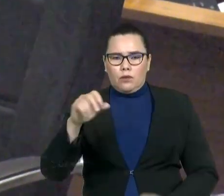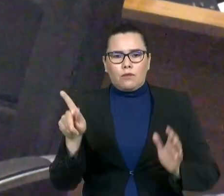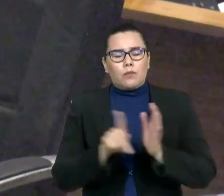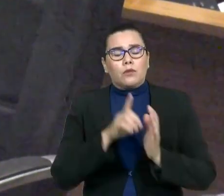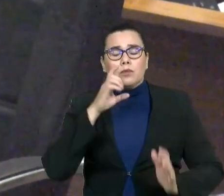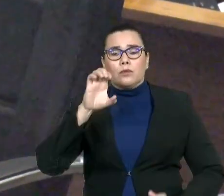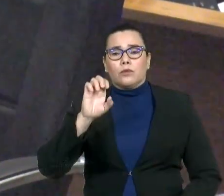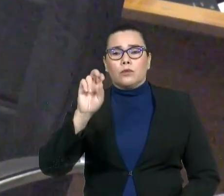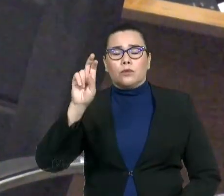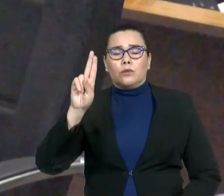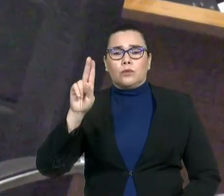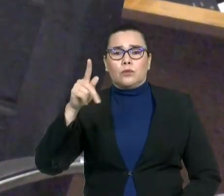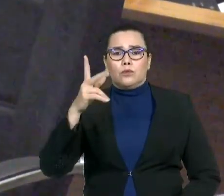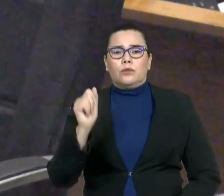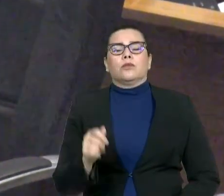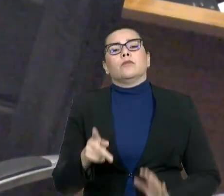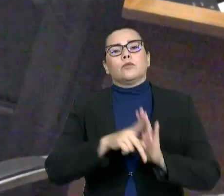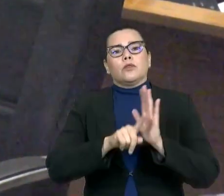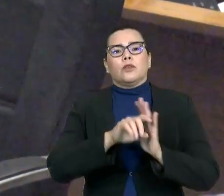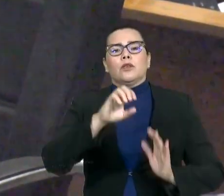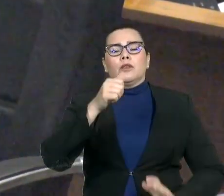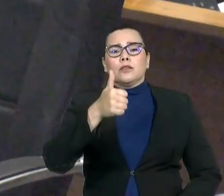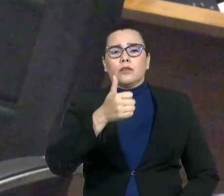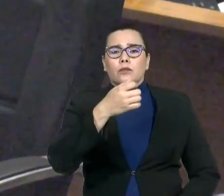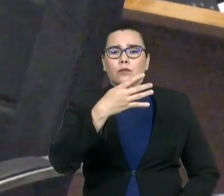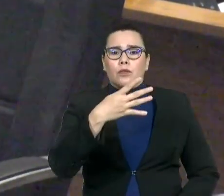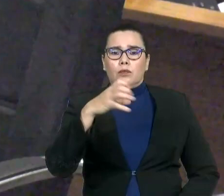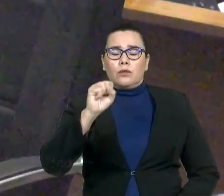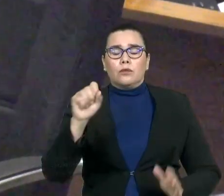lei 048-138, de autoria do deputado Arnaldo Melo.